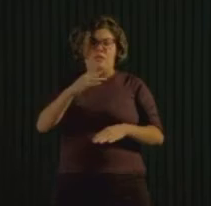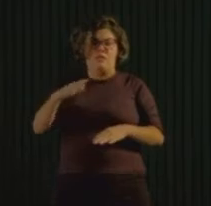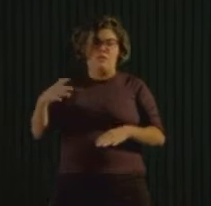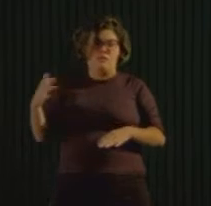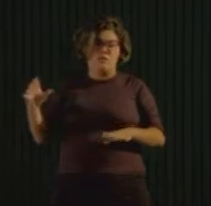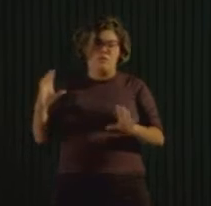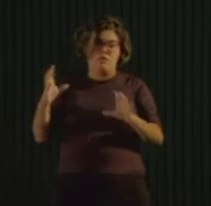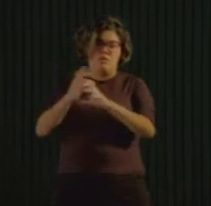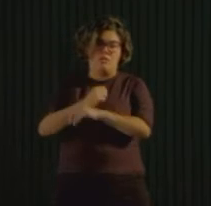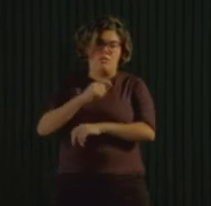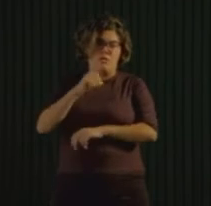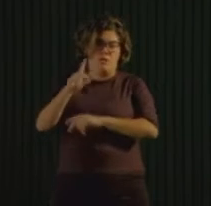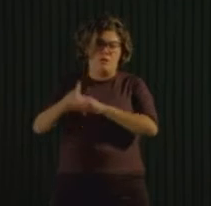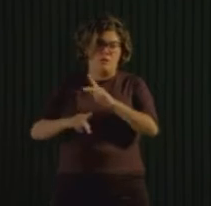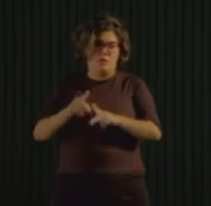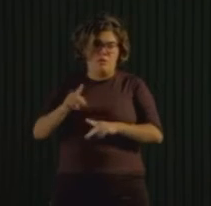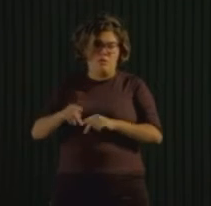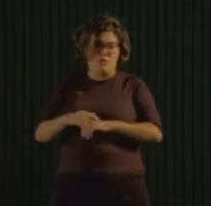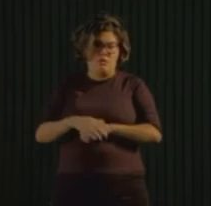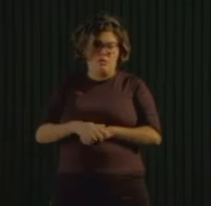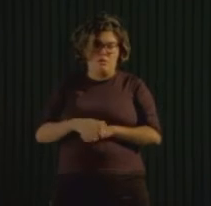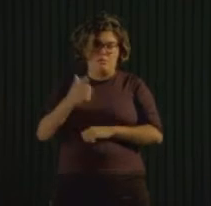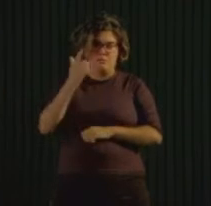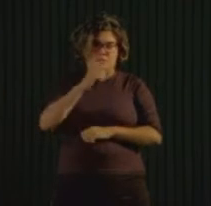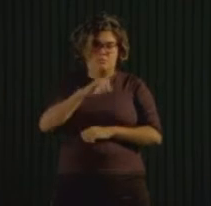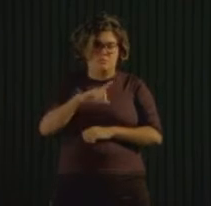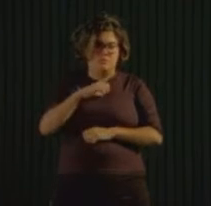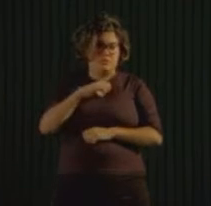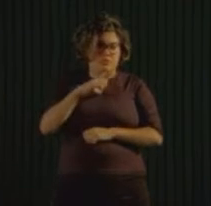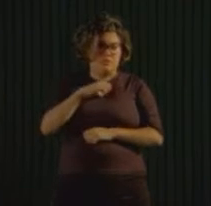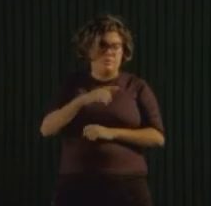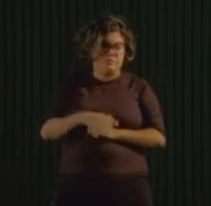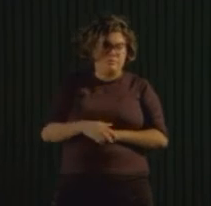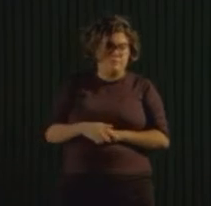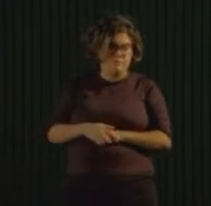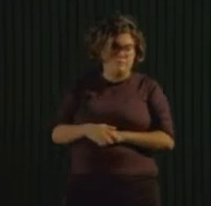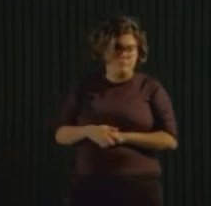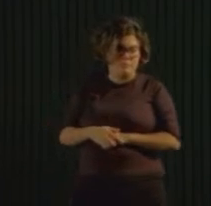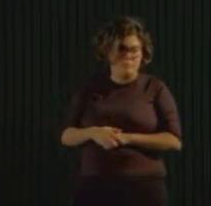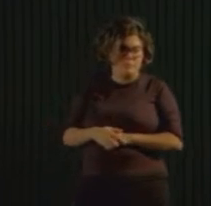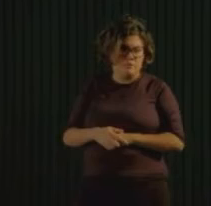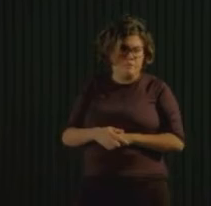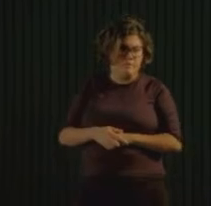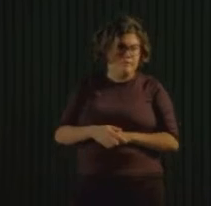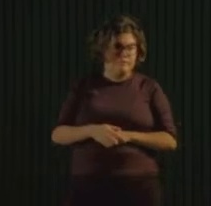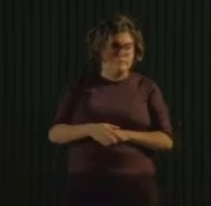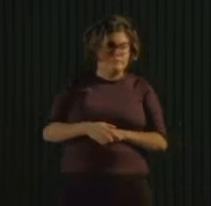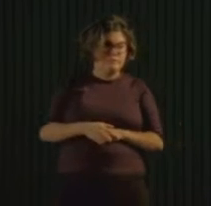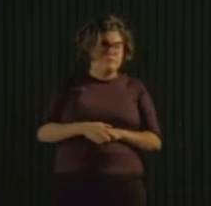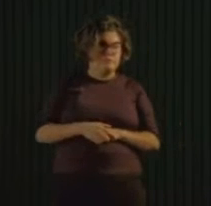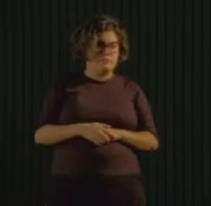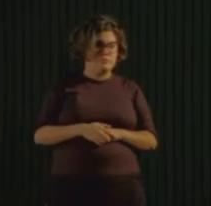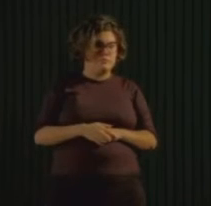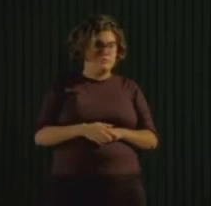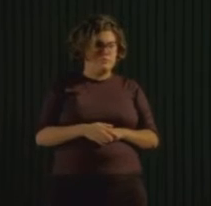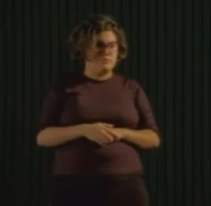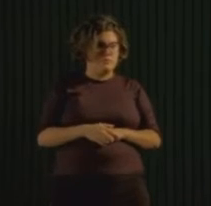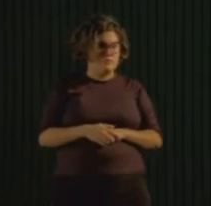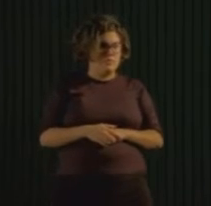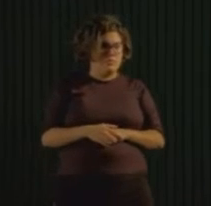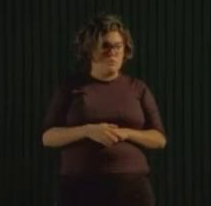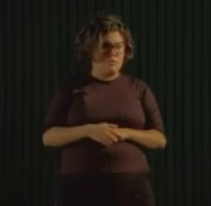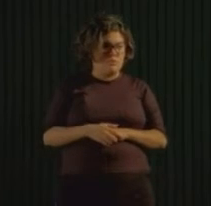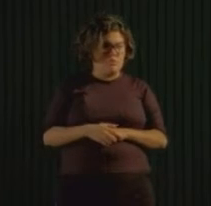que vai para o oceano, que totaliza essa poluição insana que a gente vê, são de rios, 10 rios na